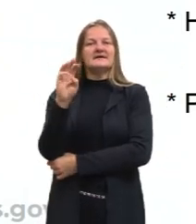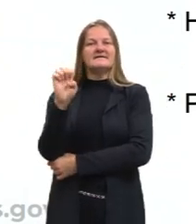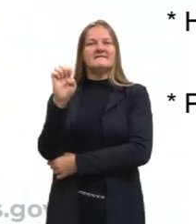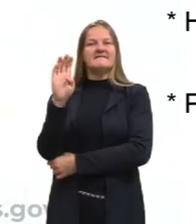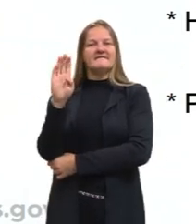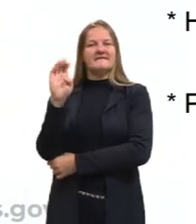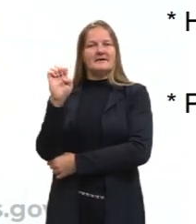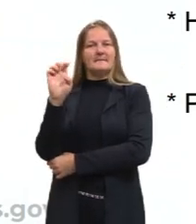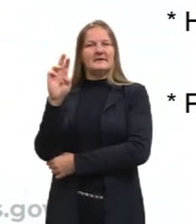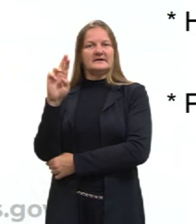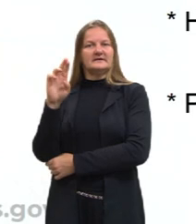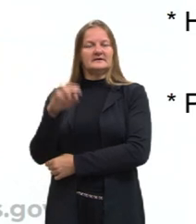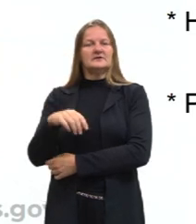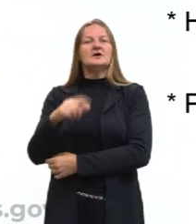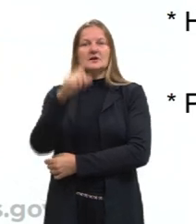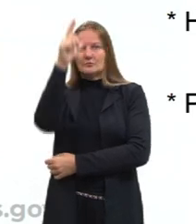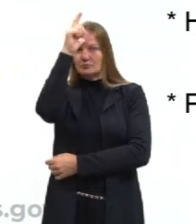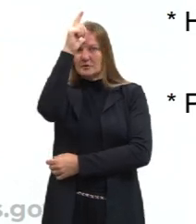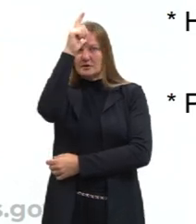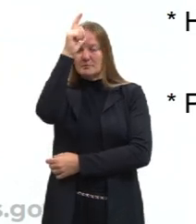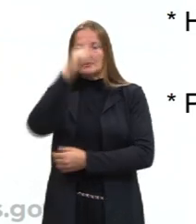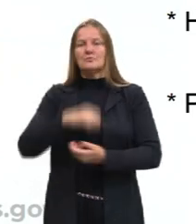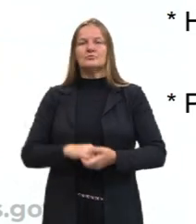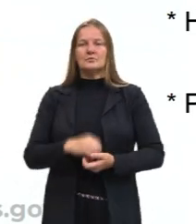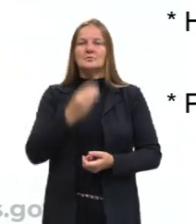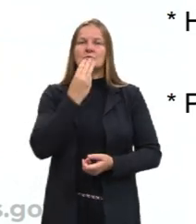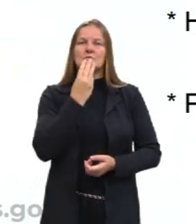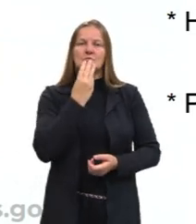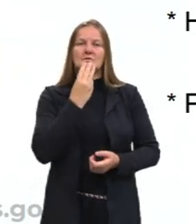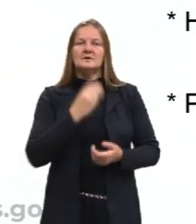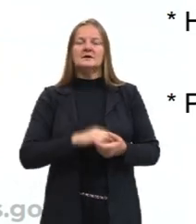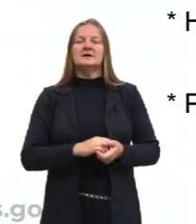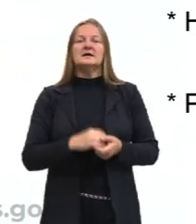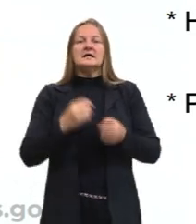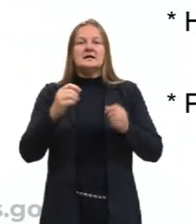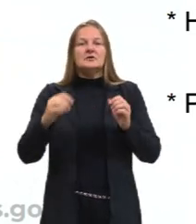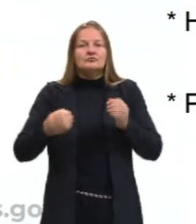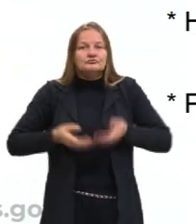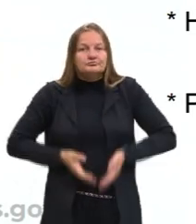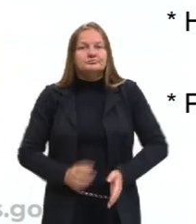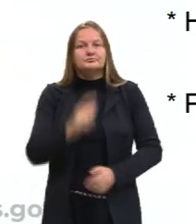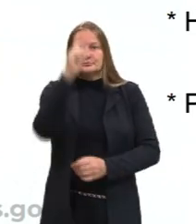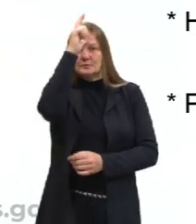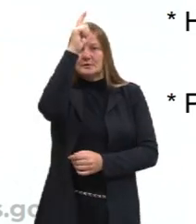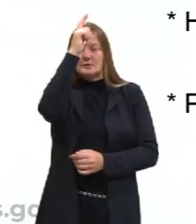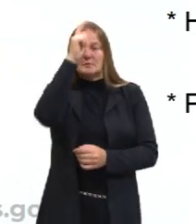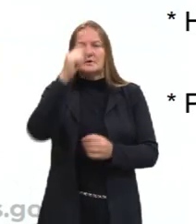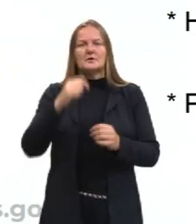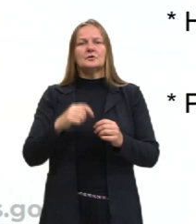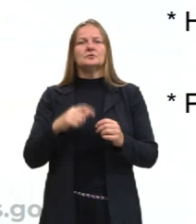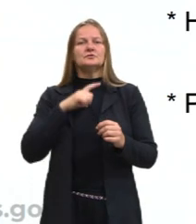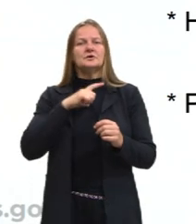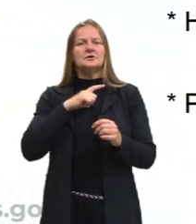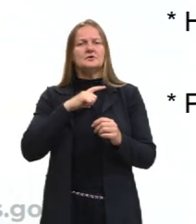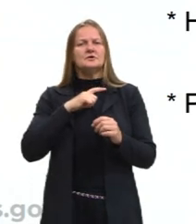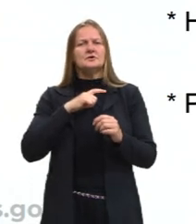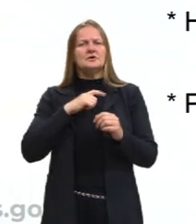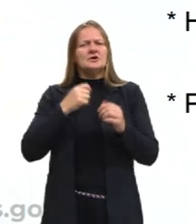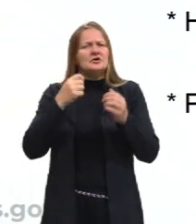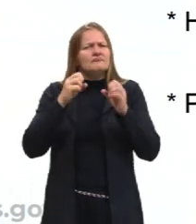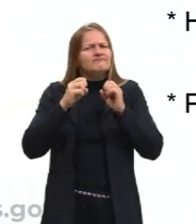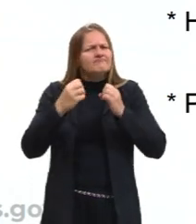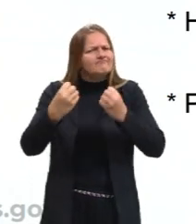mente ele é alemão né ele vem da Alemanha ele tem uma educação protestante muito